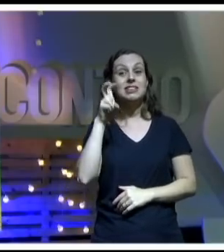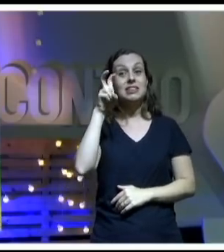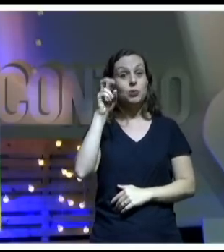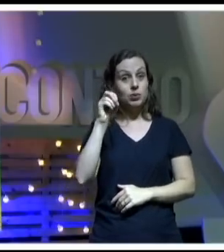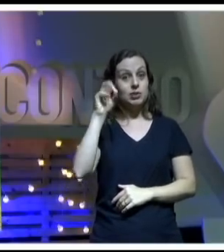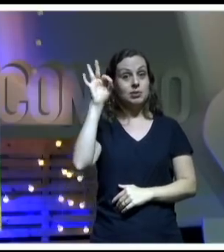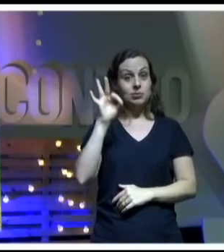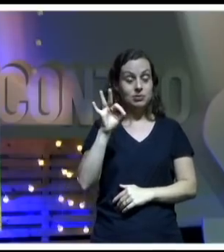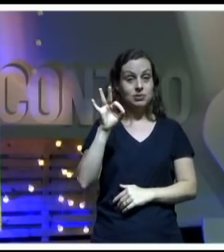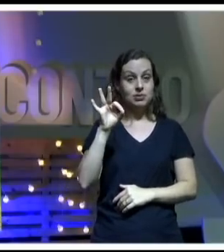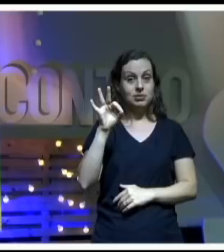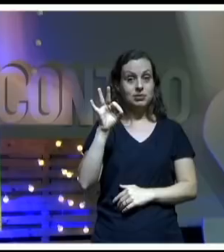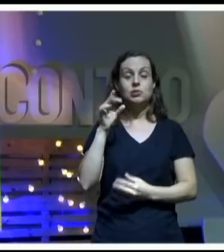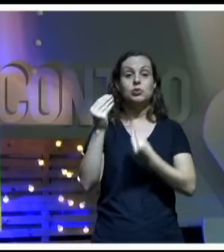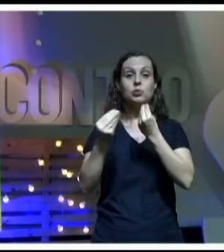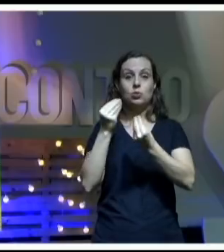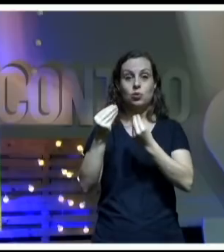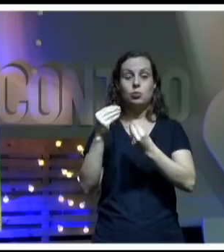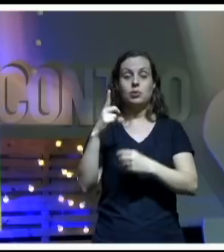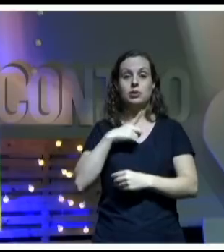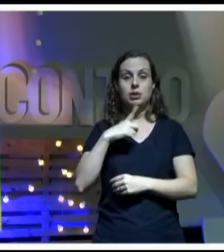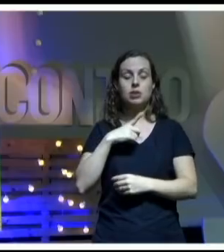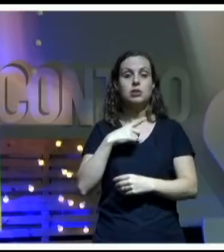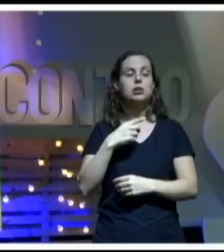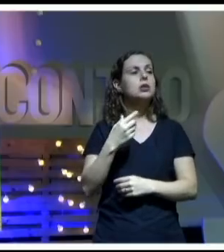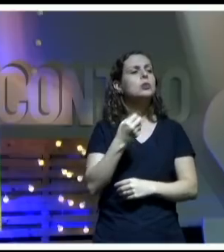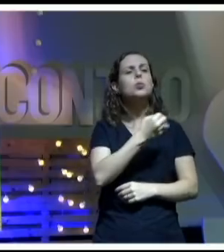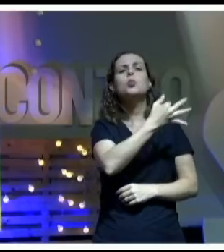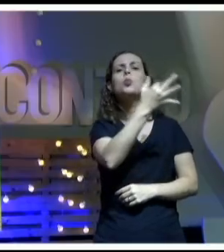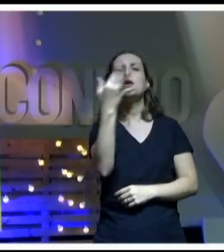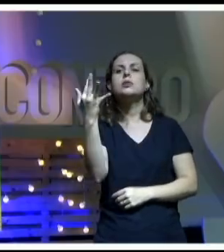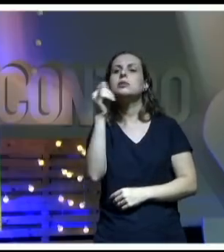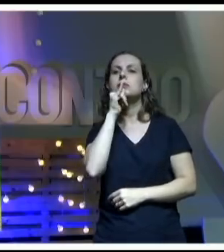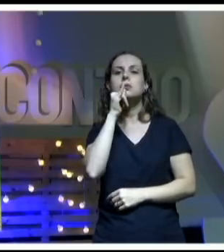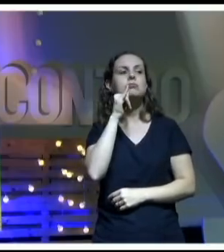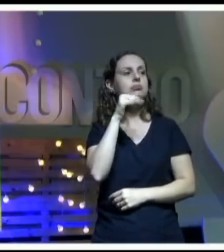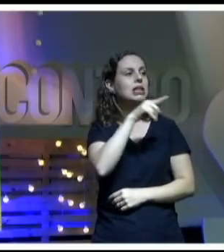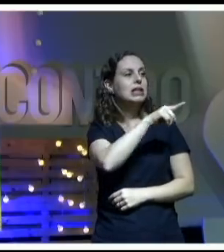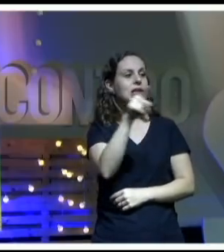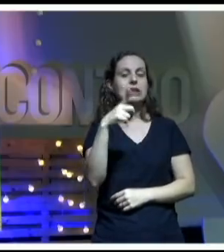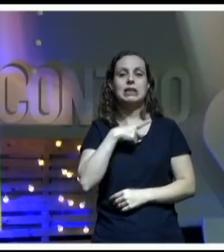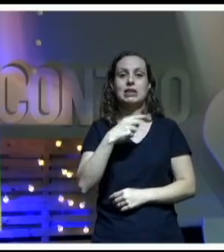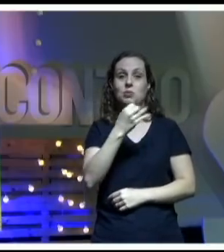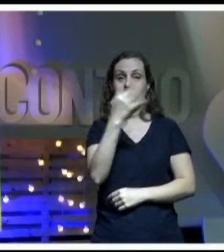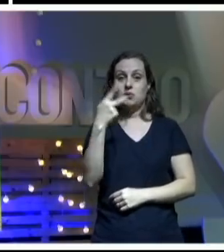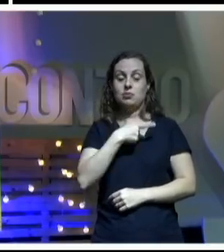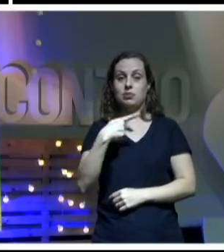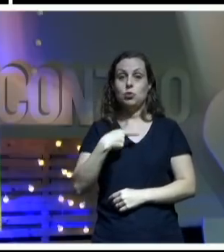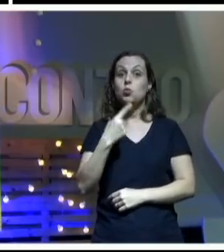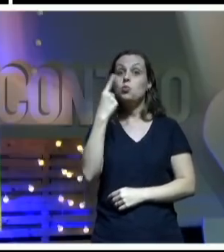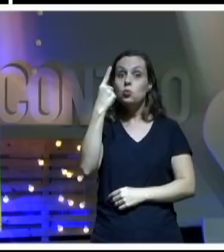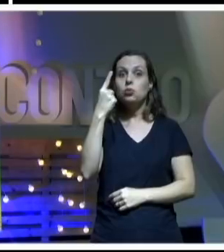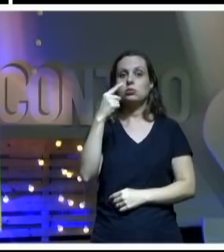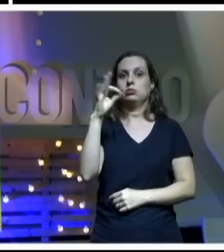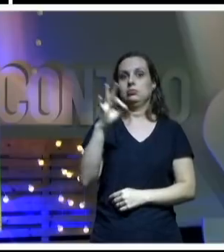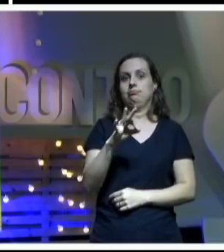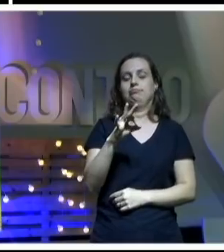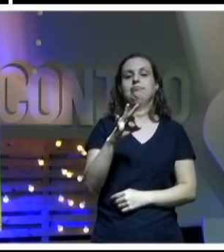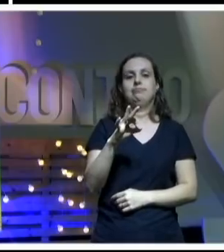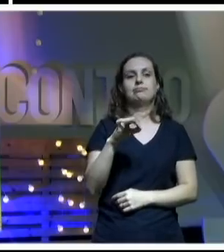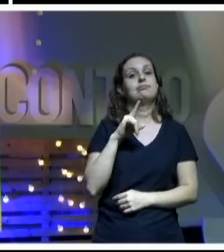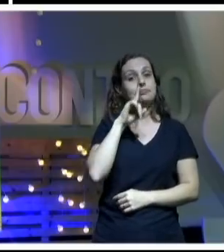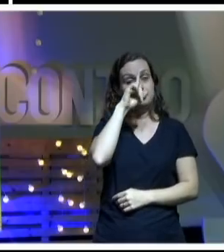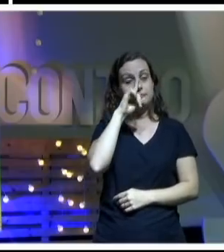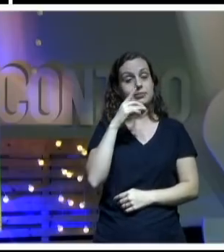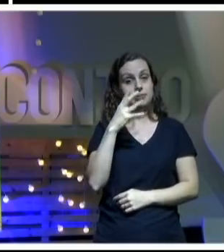pensa a cada 21 a cada dois pastores aqui um os dados que eu vou te mostrar primeiro cada